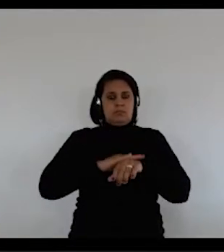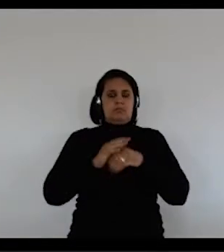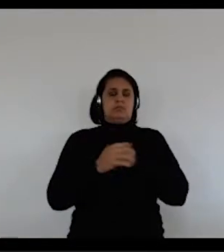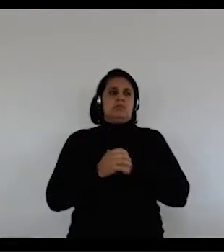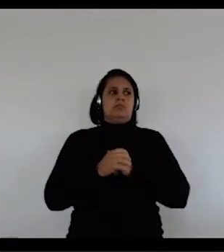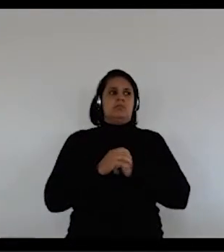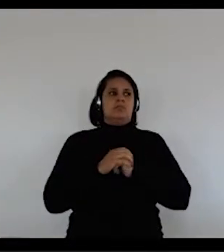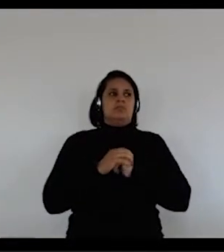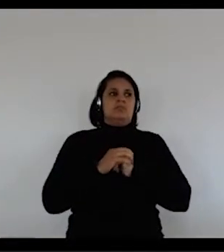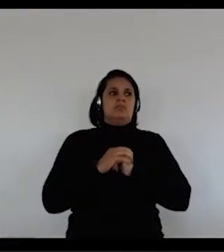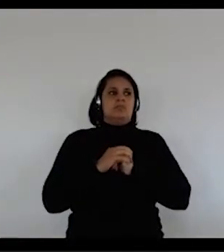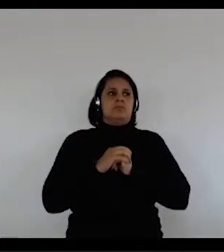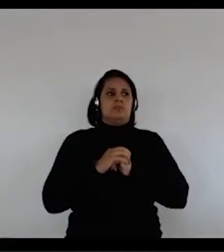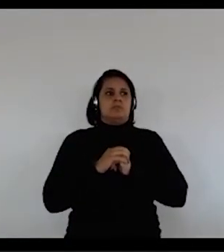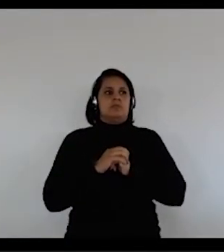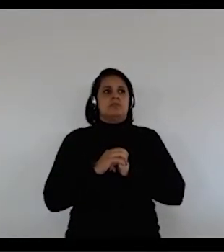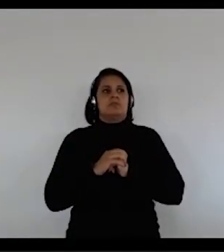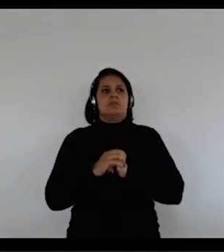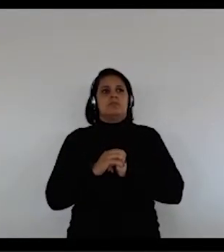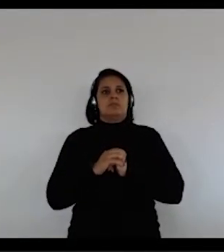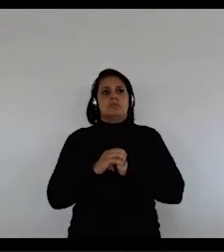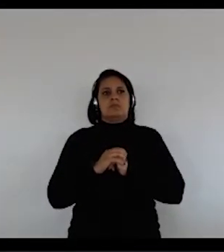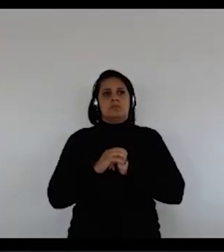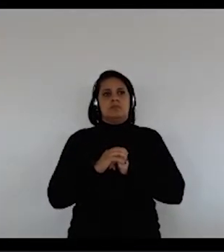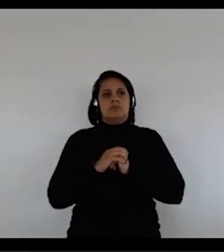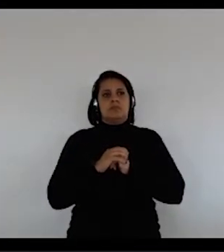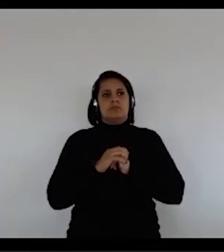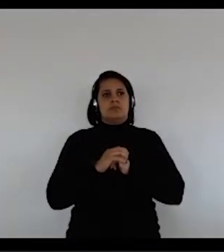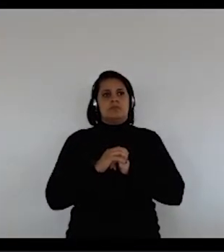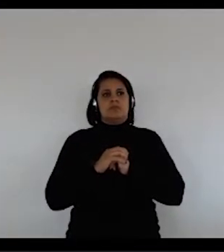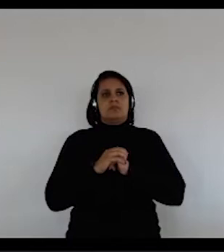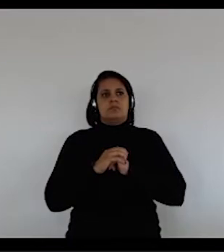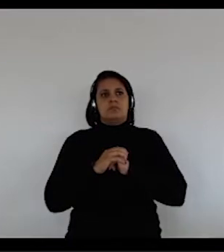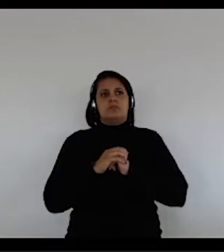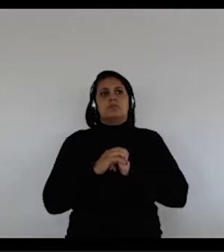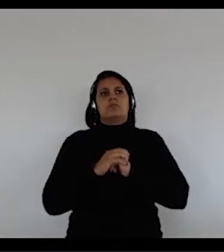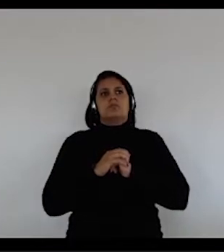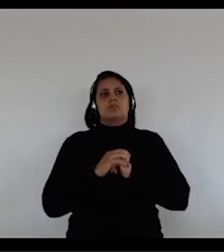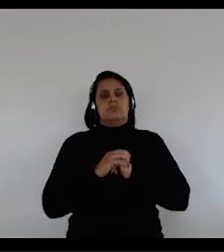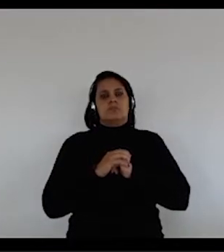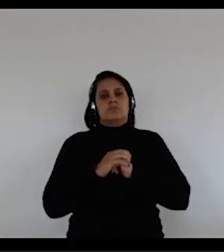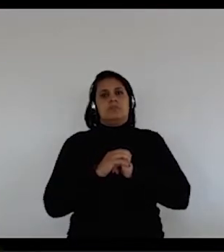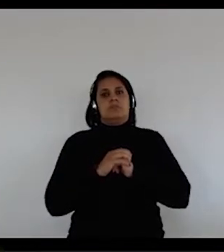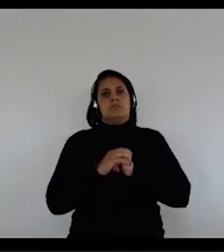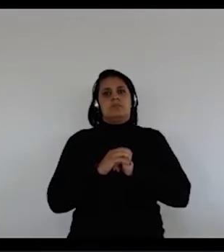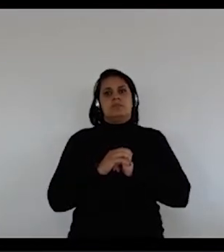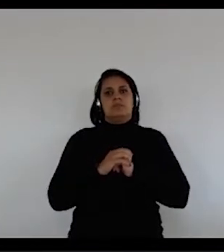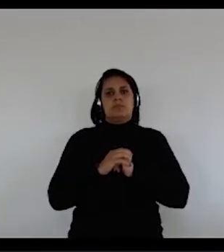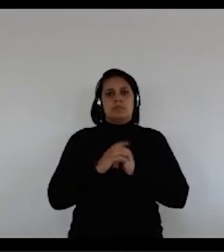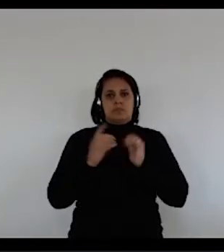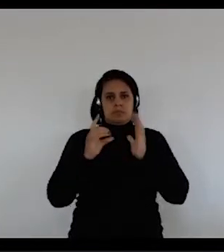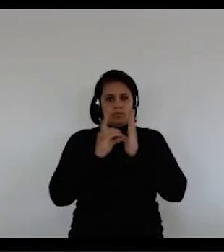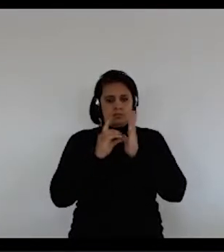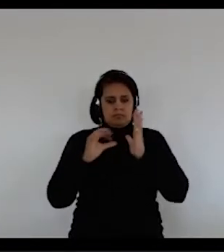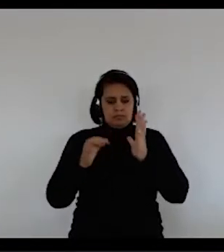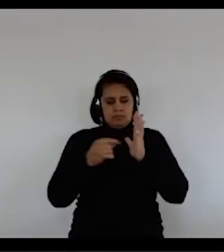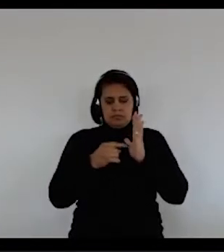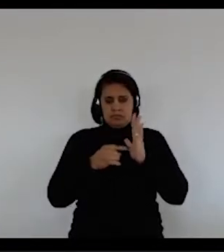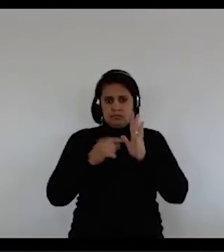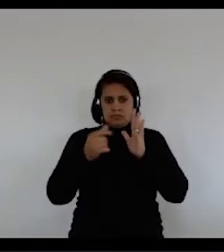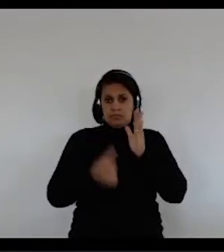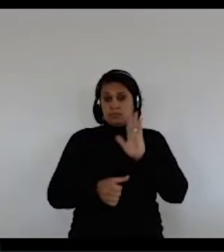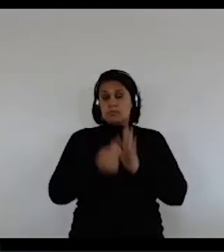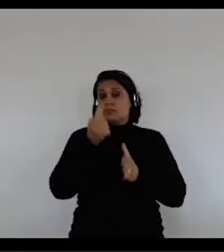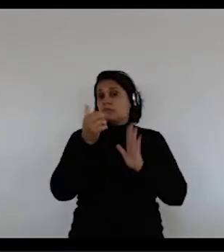A primeira regra aprovada neste Real Decreto é a habilitação de dias